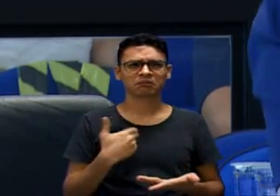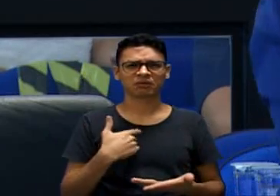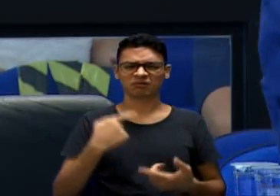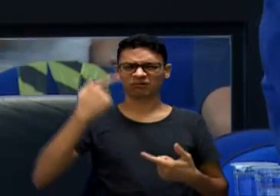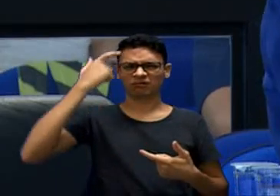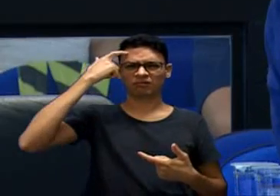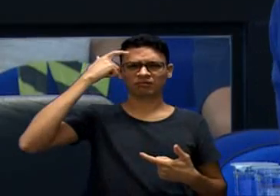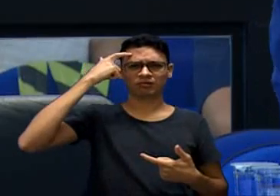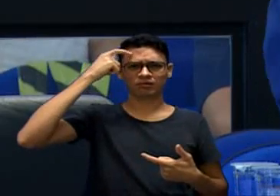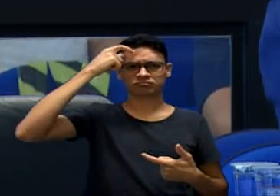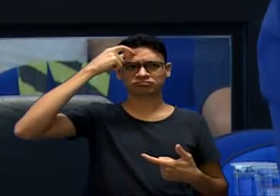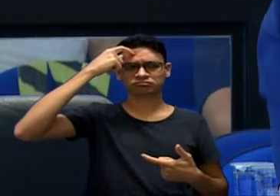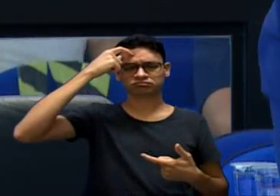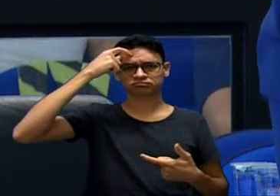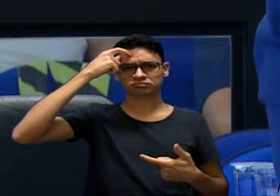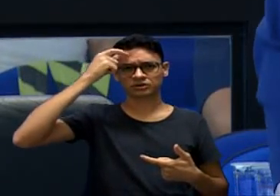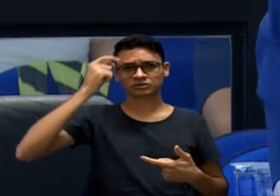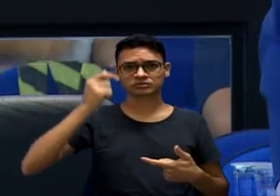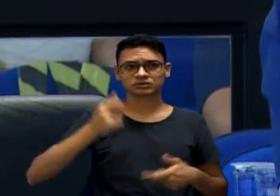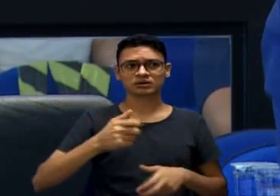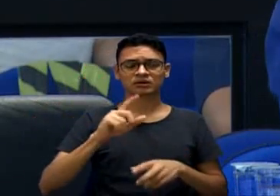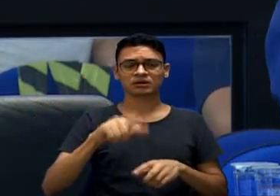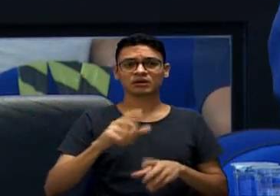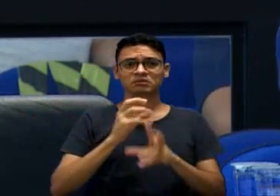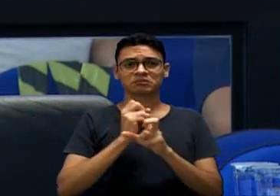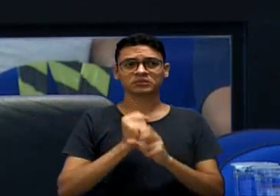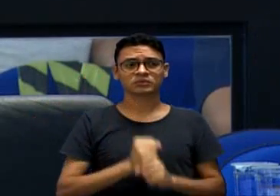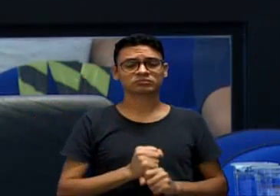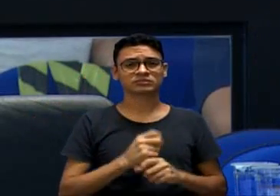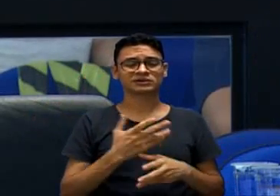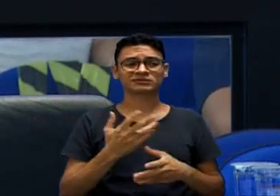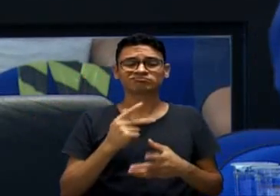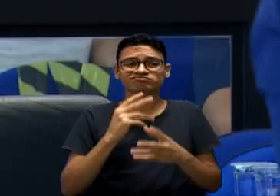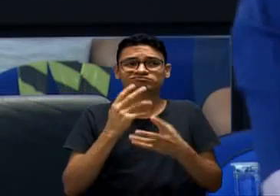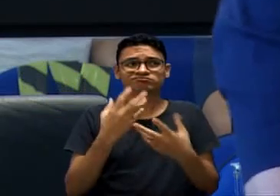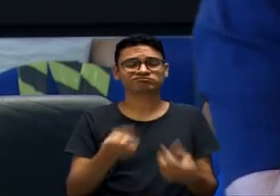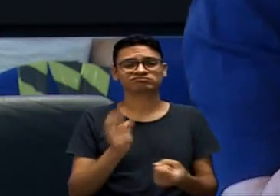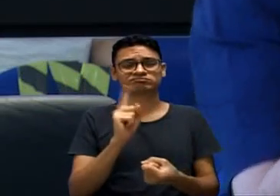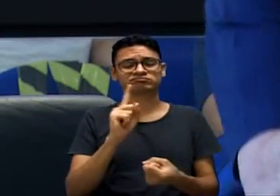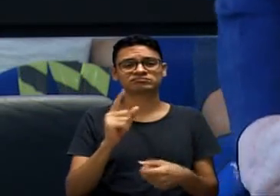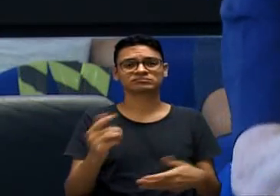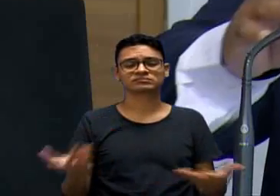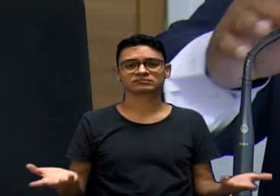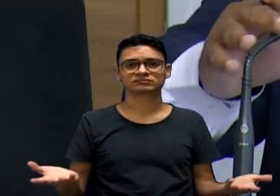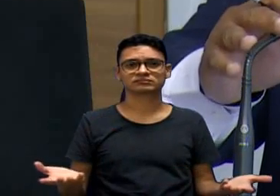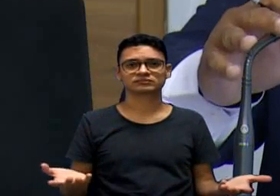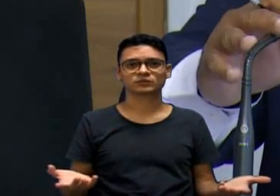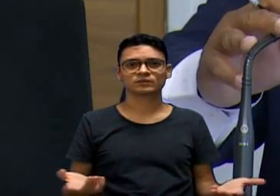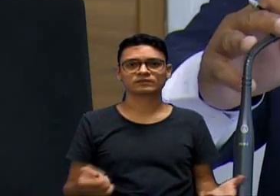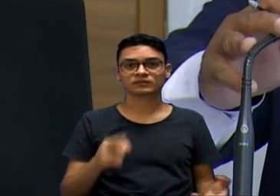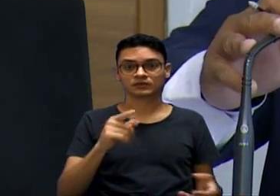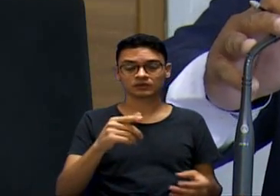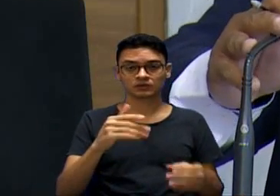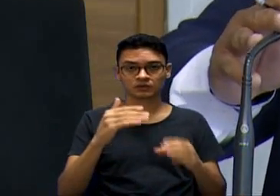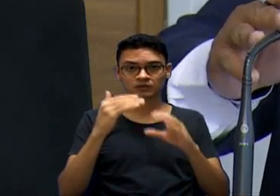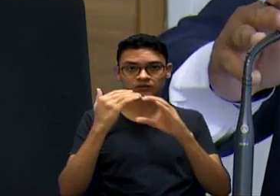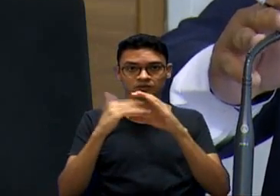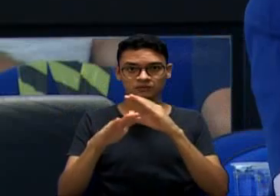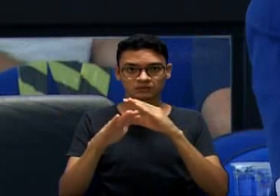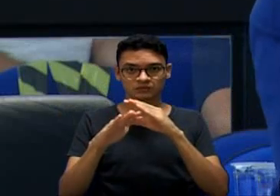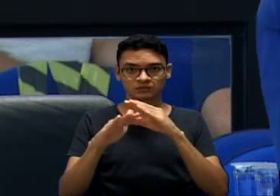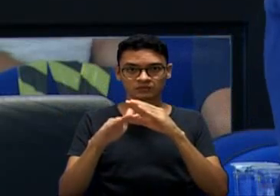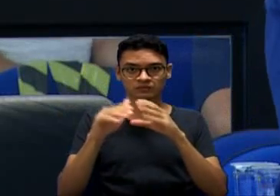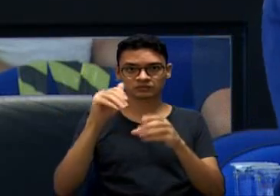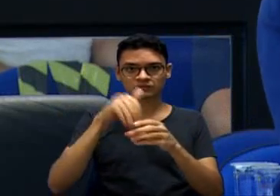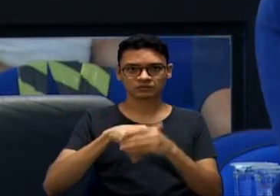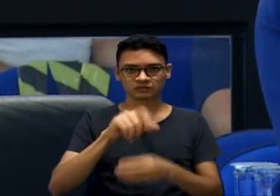tudo que aconteceu e a cidade acompanhou, as contas deveriam ser rejeitadas. Tá. Então, o caminhamento, Vossa Excelência, é um voto não, né? É pela rejeição,